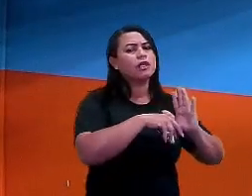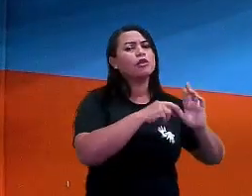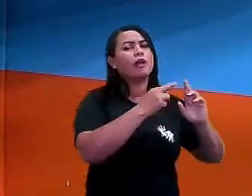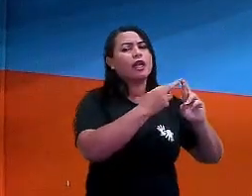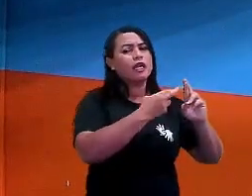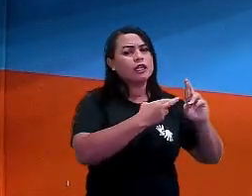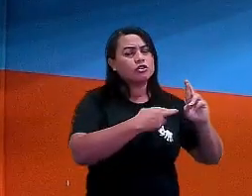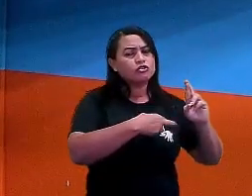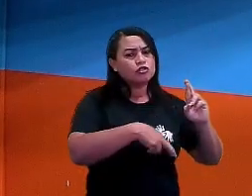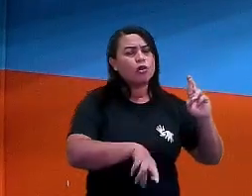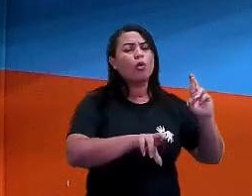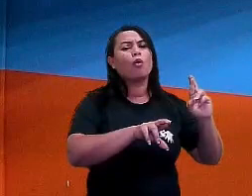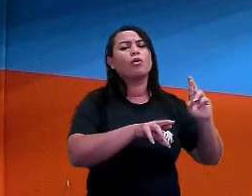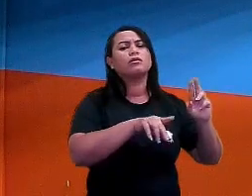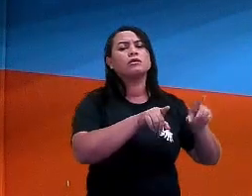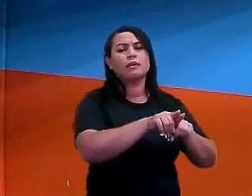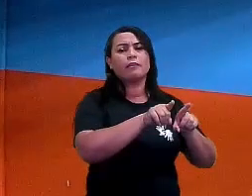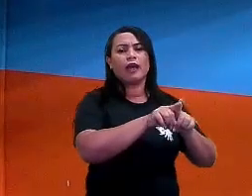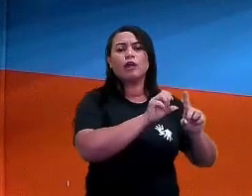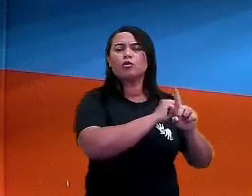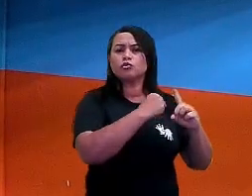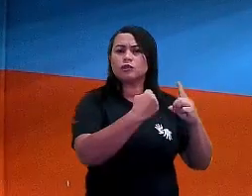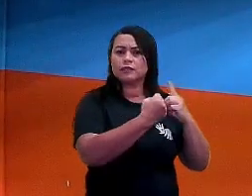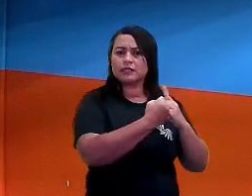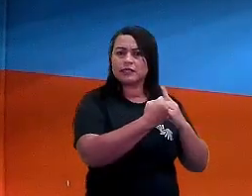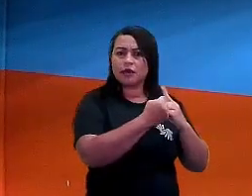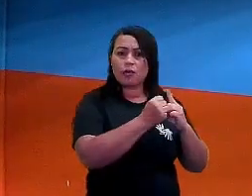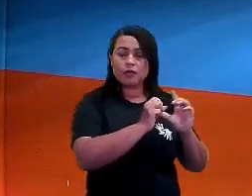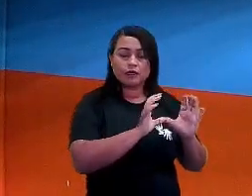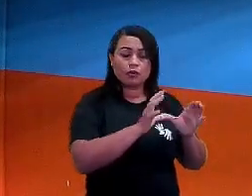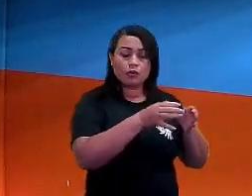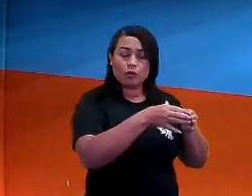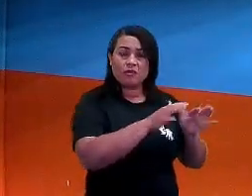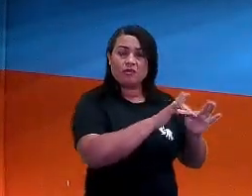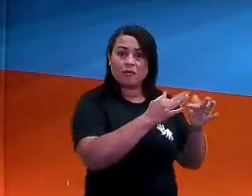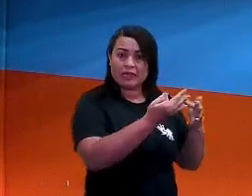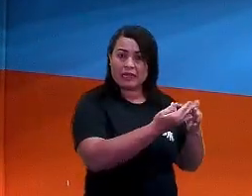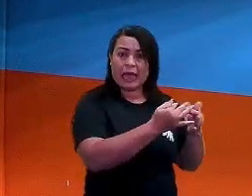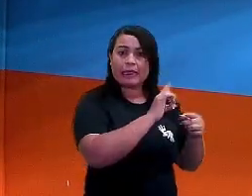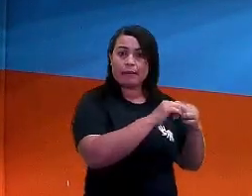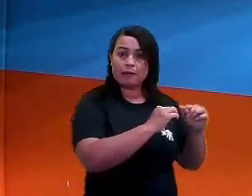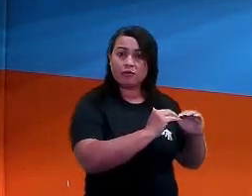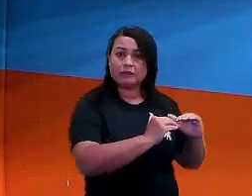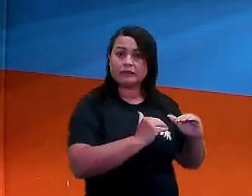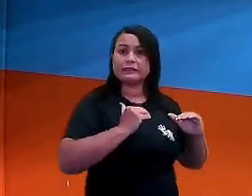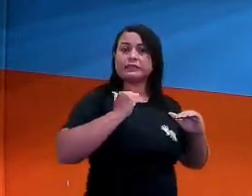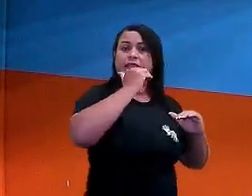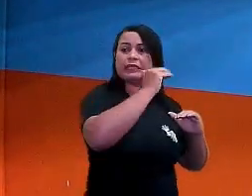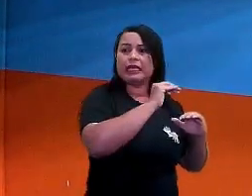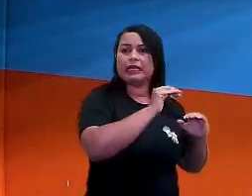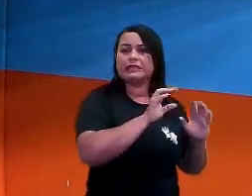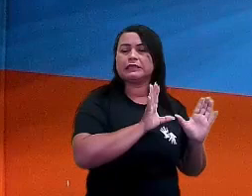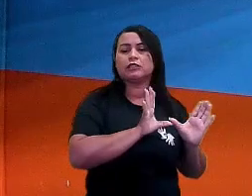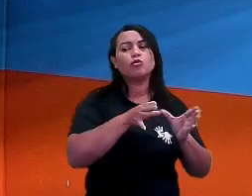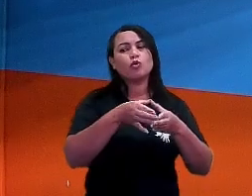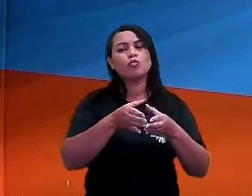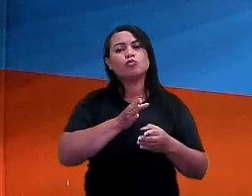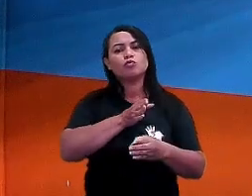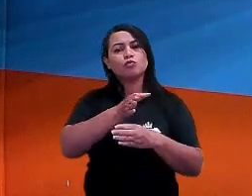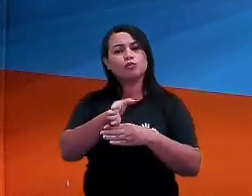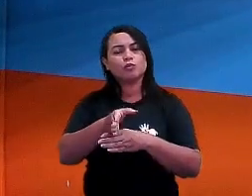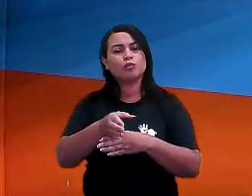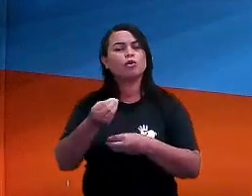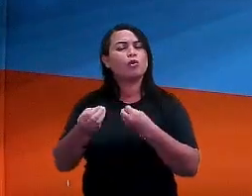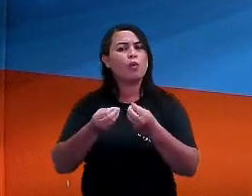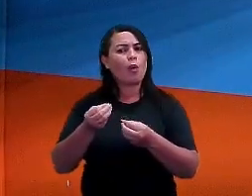social. Então, quando você sai daquele quadradozinho familiar que você vive e é inserido com outras pessoas diferentes,